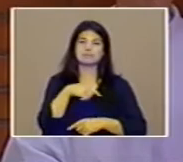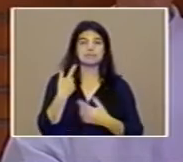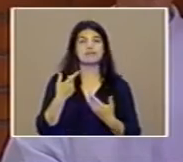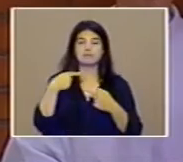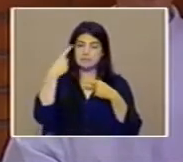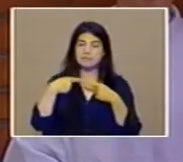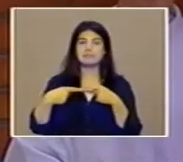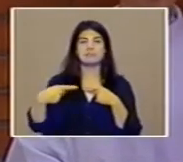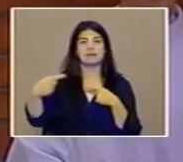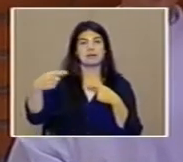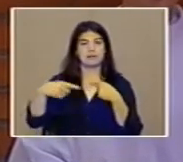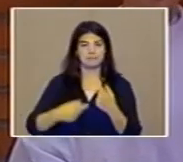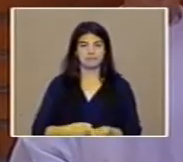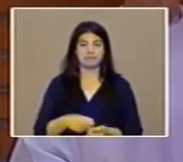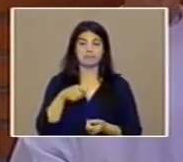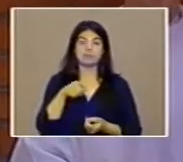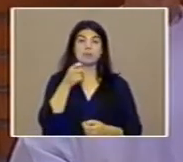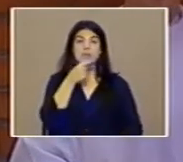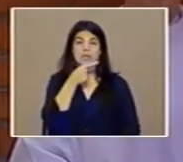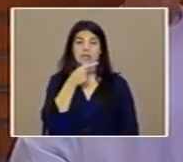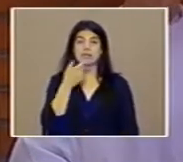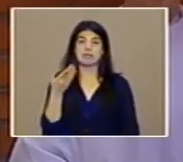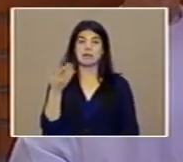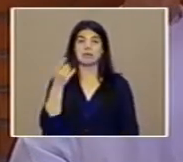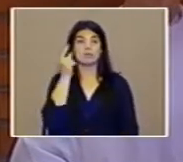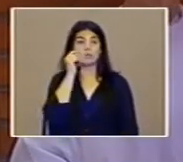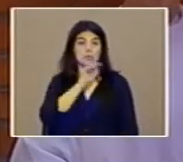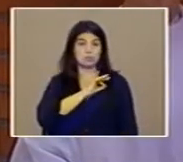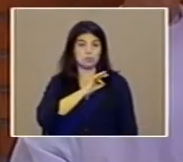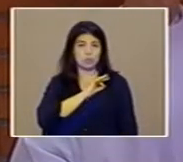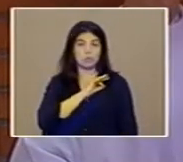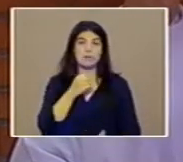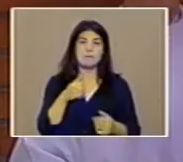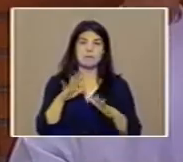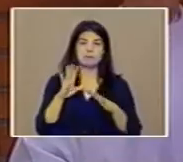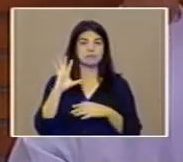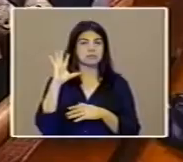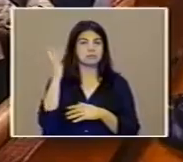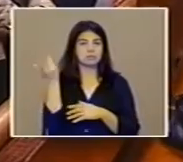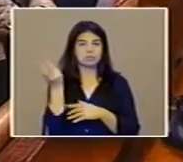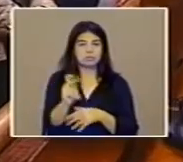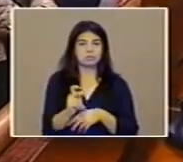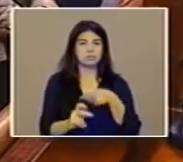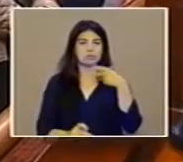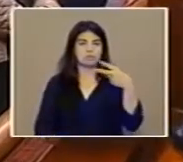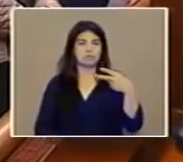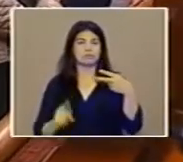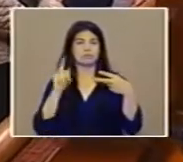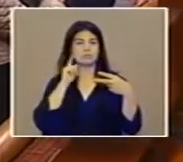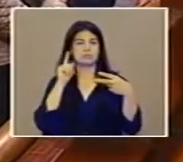semana hoje é o dia do Senhor mas acontecem dois acontecimentos muito importantes para